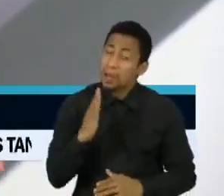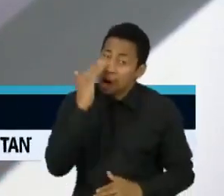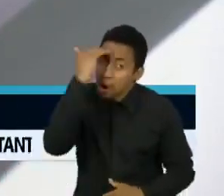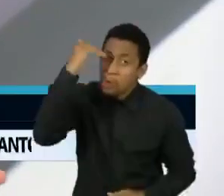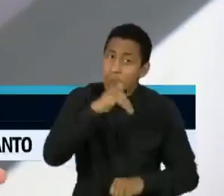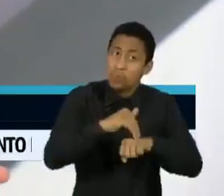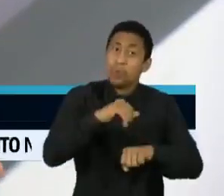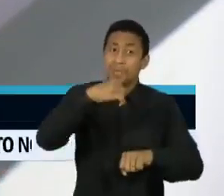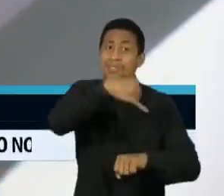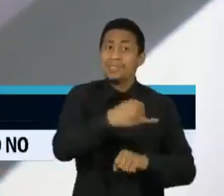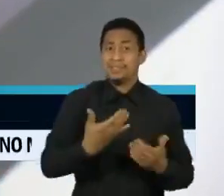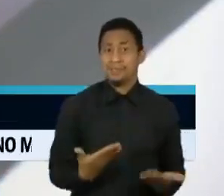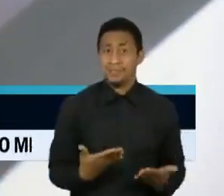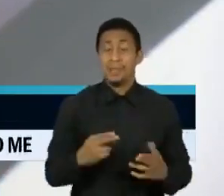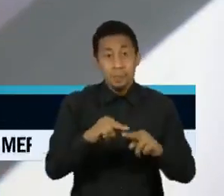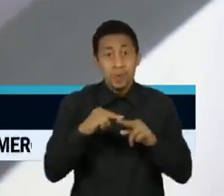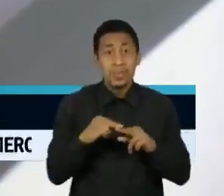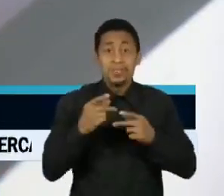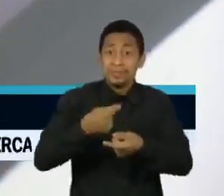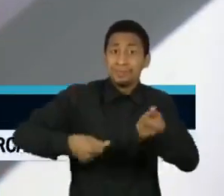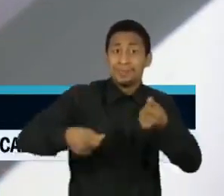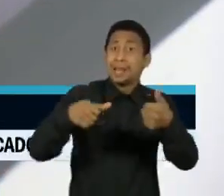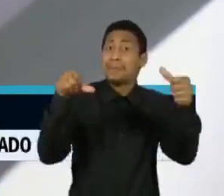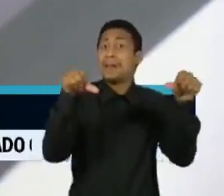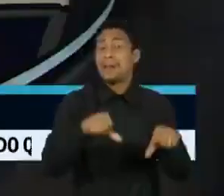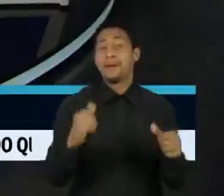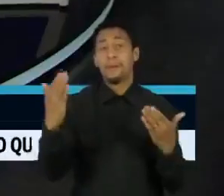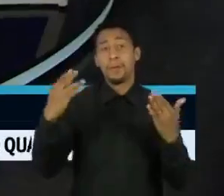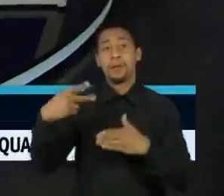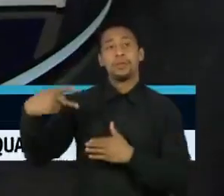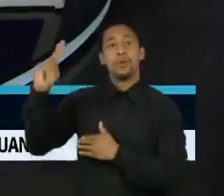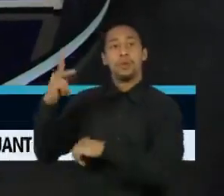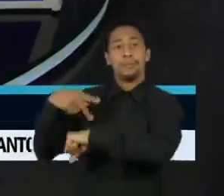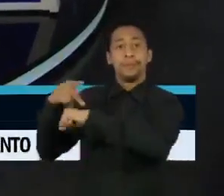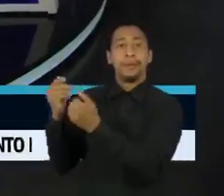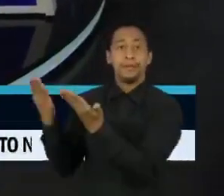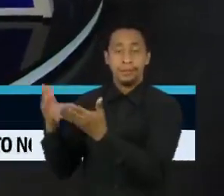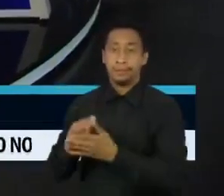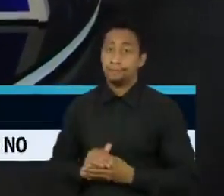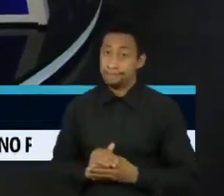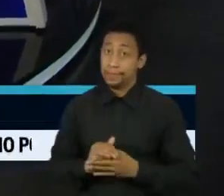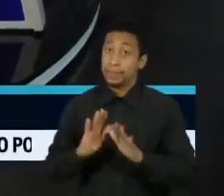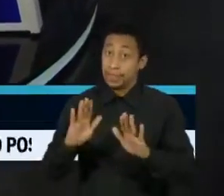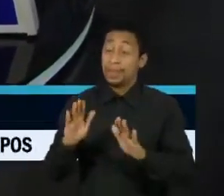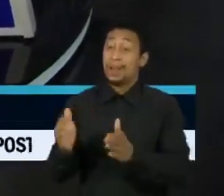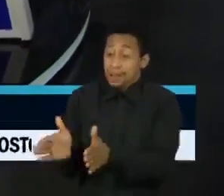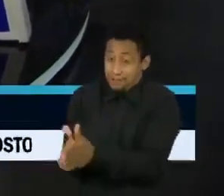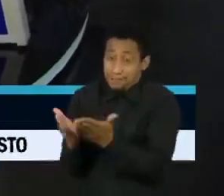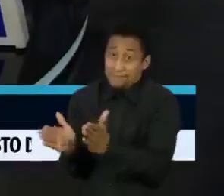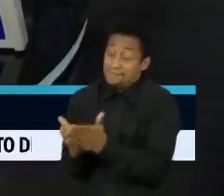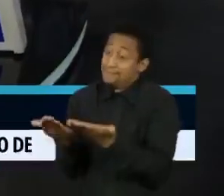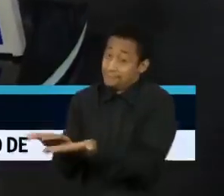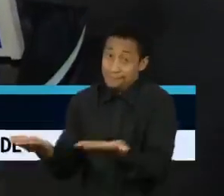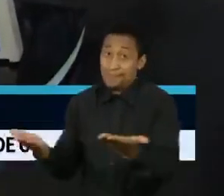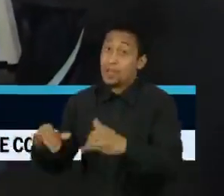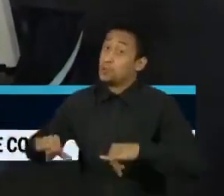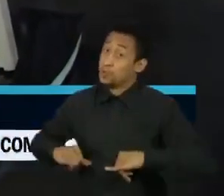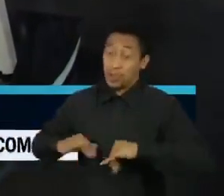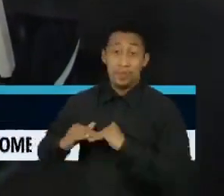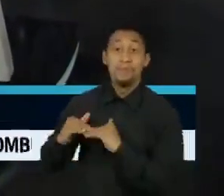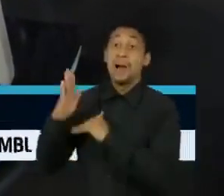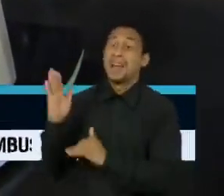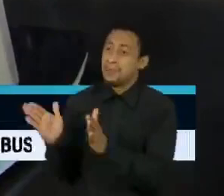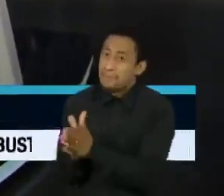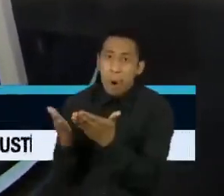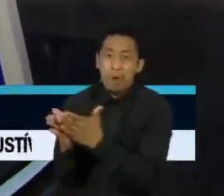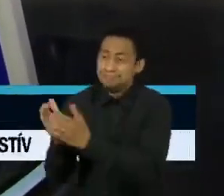governo. Por isso que a gente está muito mal comparado com outros países. E as classes mais baixas, sempre as mais impactadas, não é, doutor João? Os mais pobres ficando cada vez